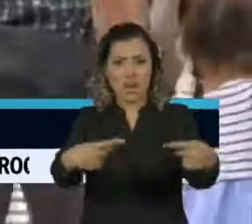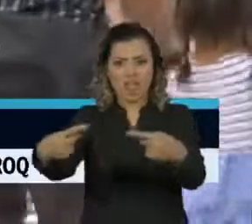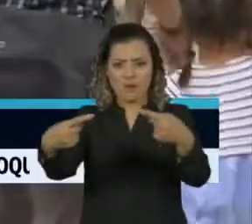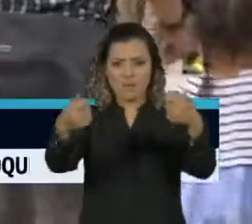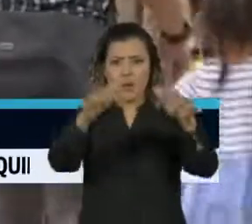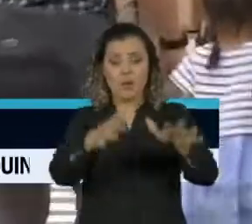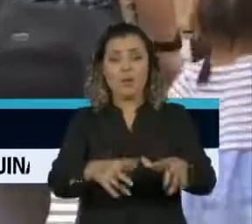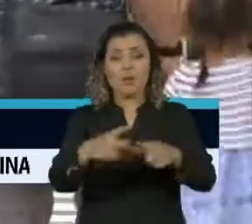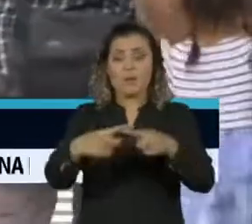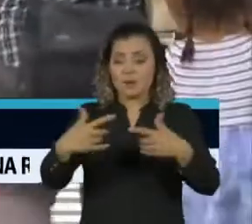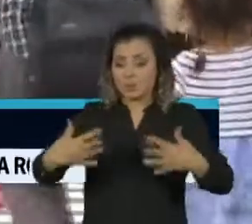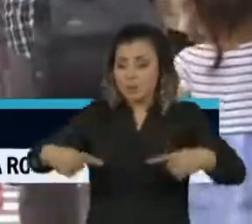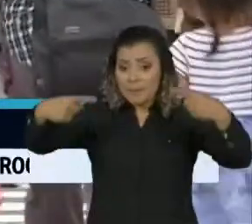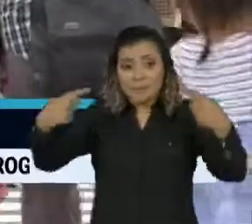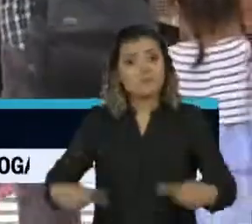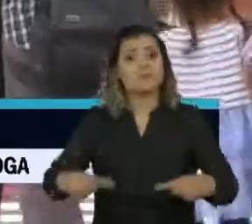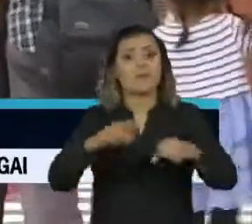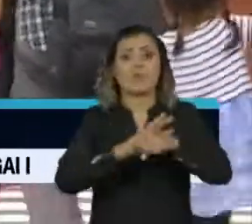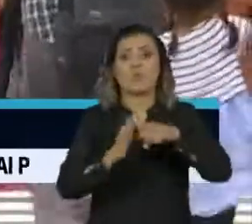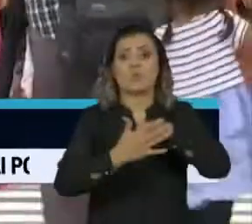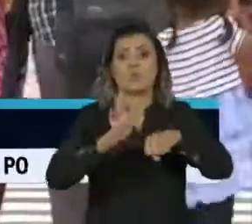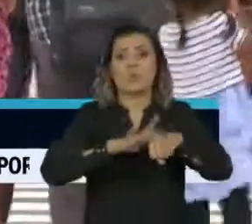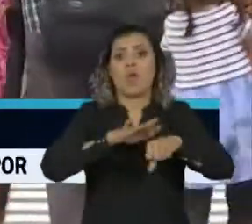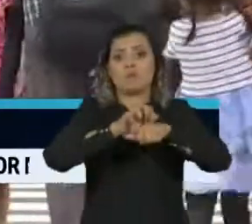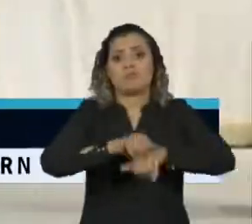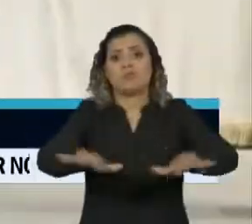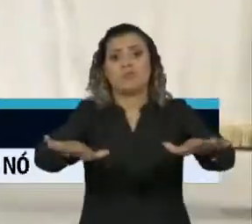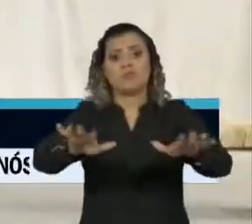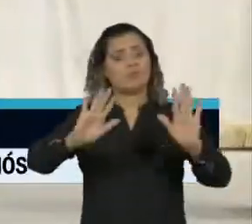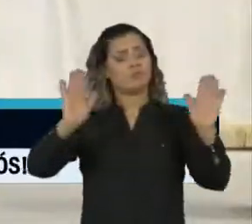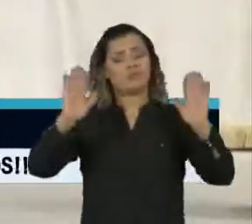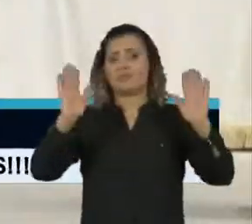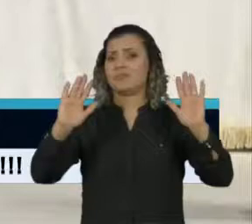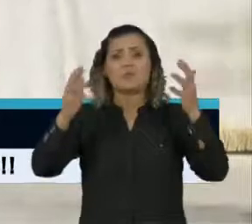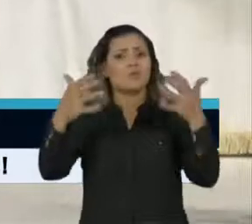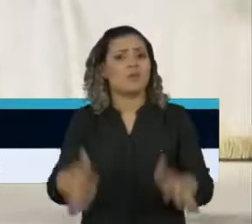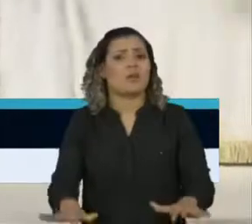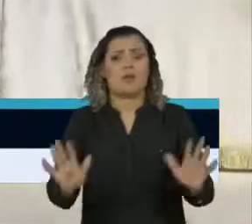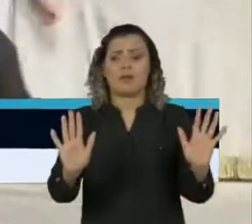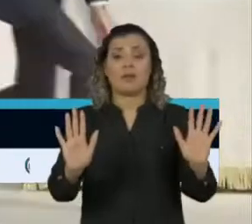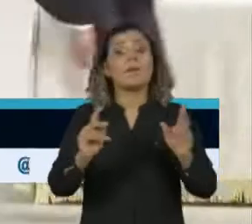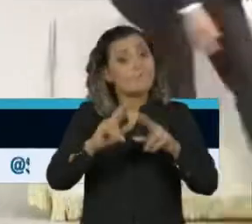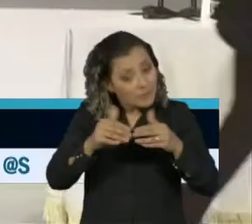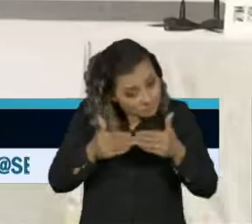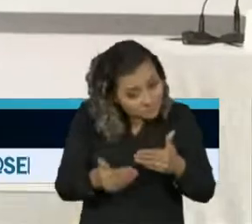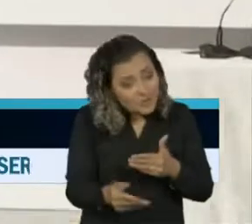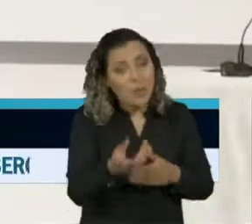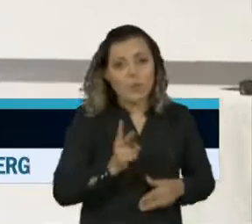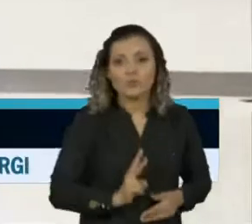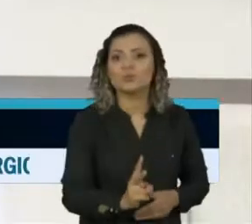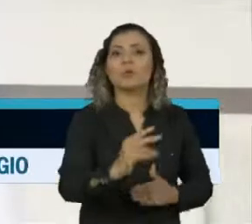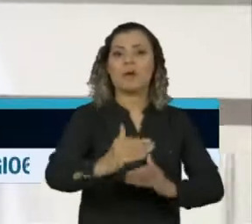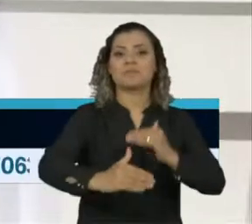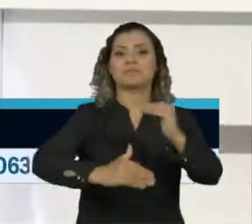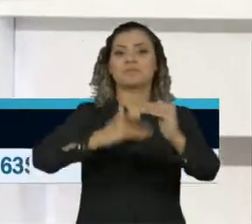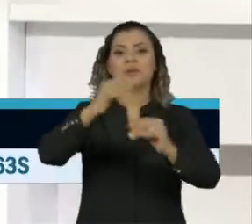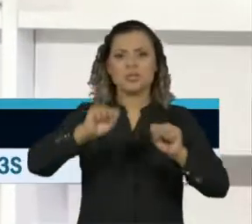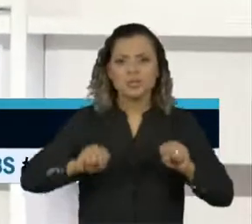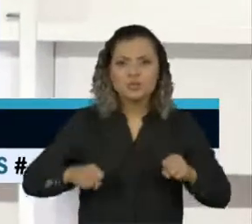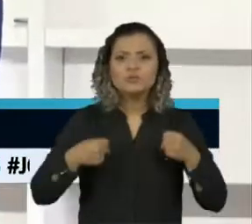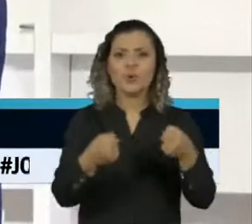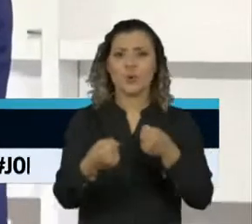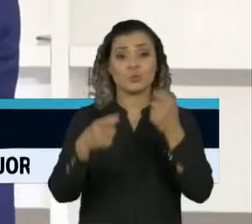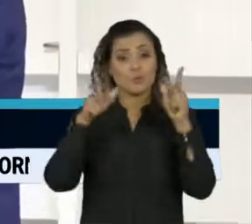nação enfrenta o desafio da propagação do coronavírus e que quer continuar a avançar com os esforços